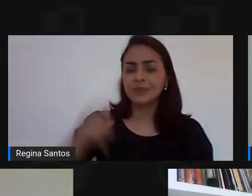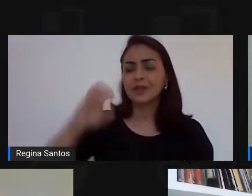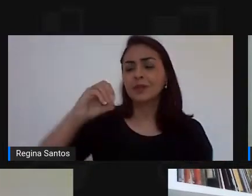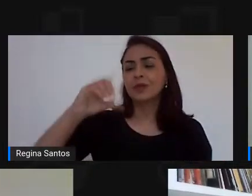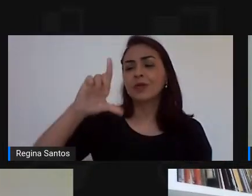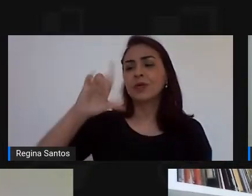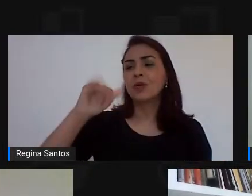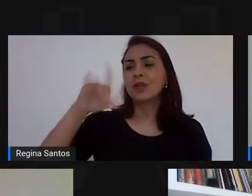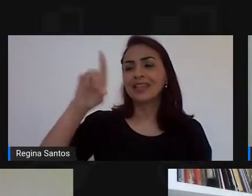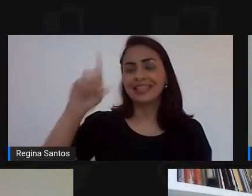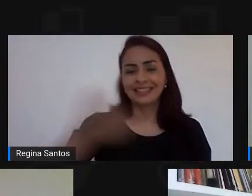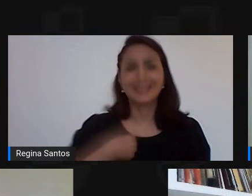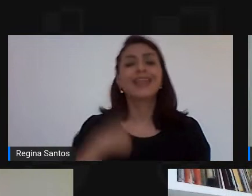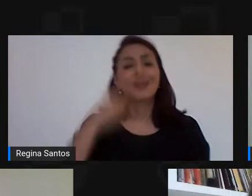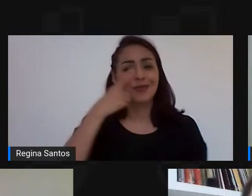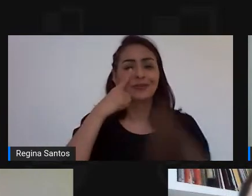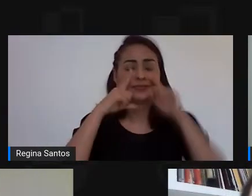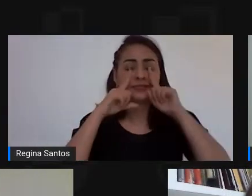porque...